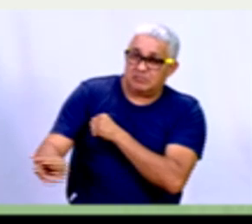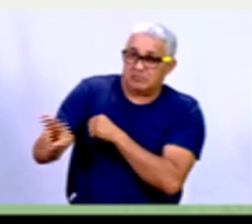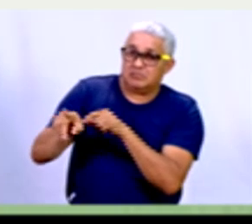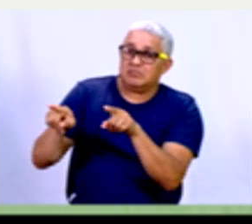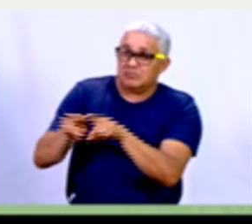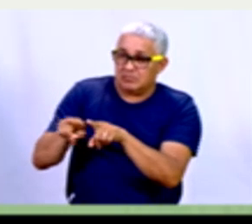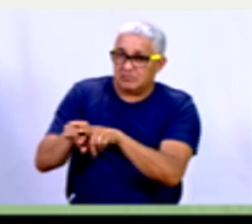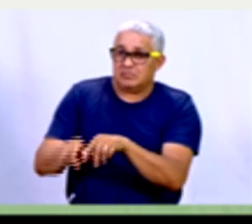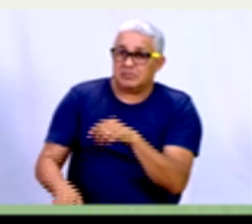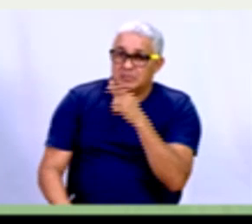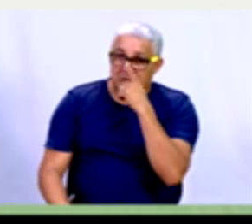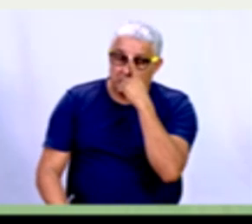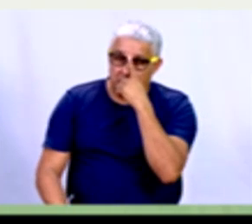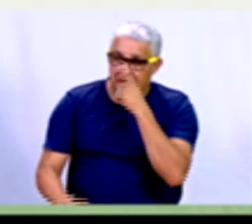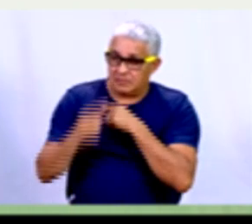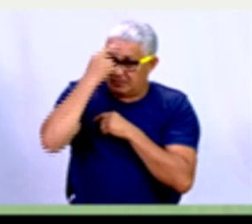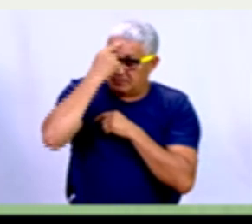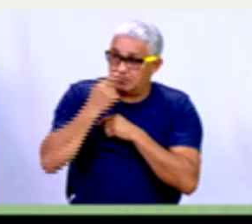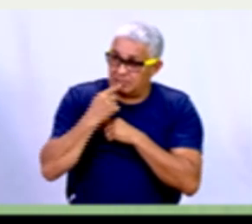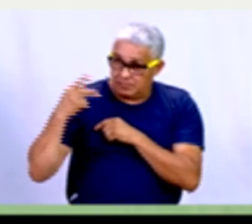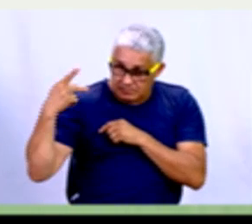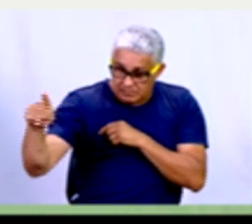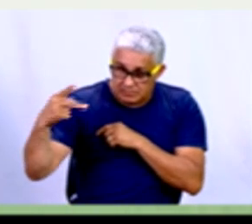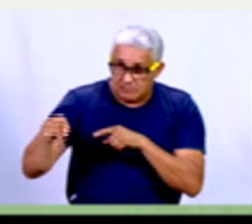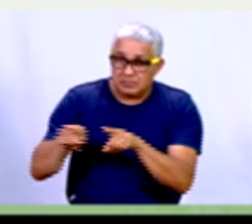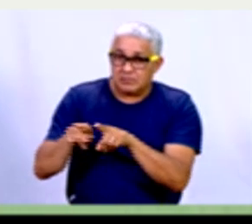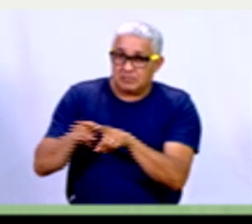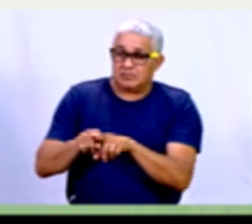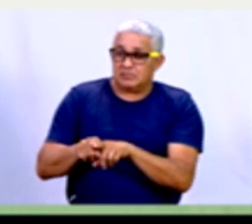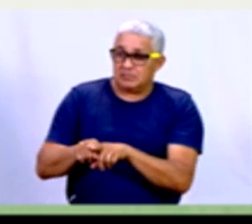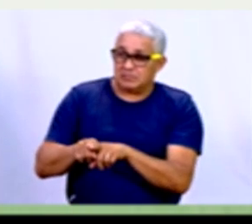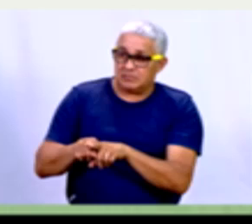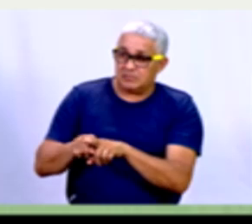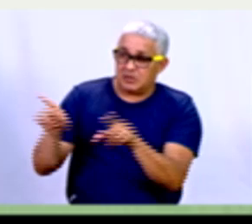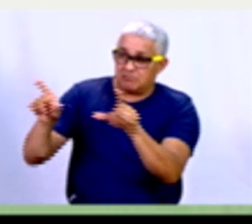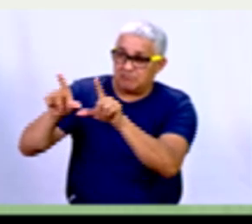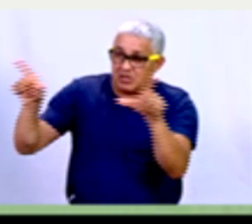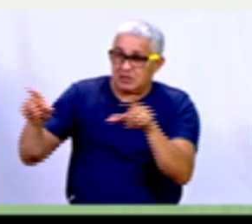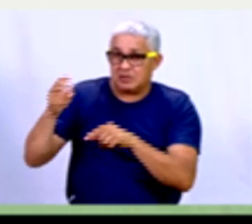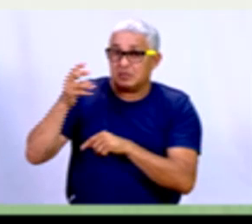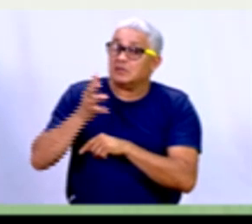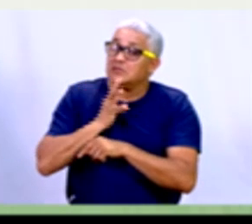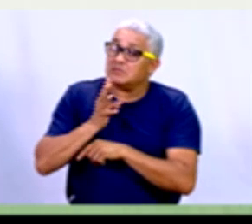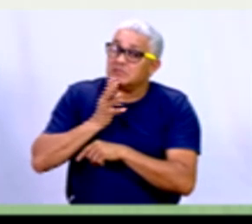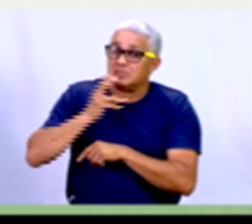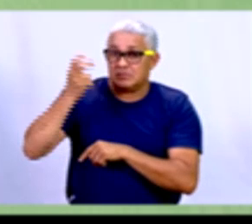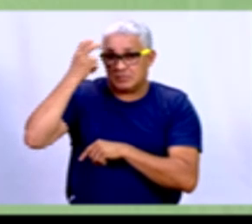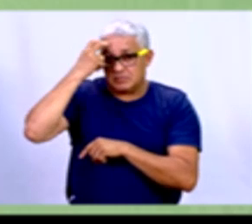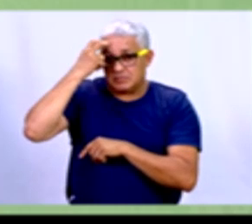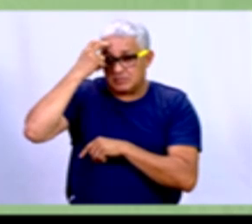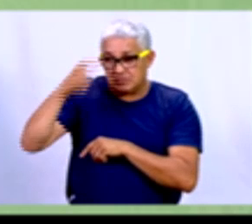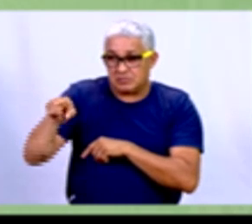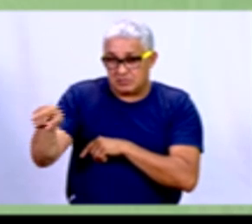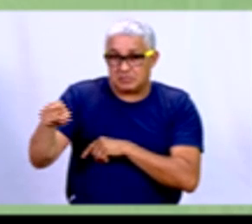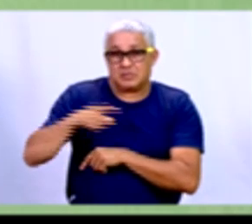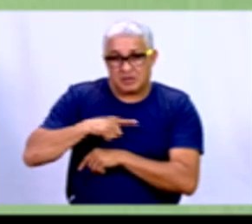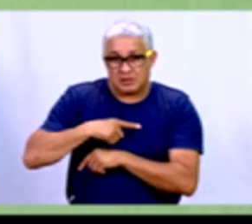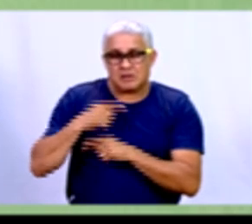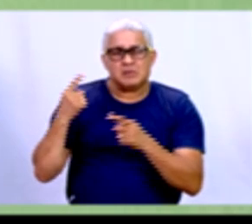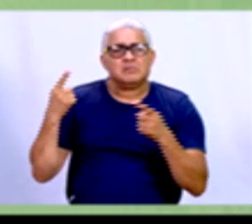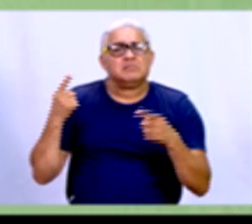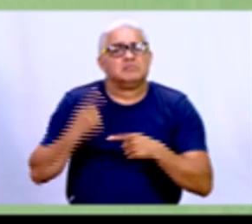volto as características para o que ele vai fazer e destaco o conhecimento e cultura que ele tem. Por que eu tenho que me